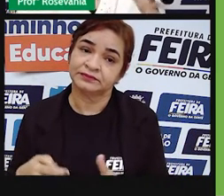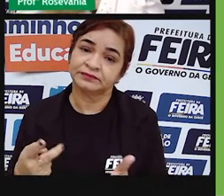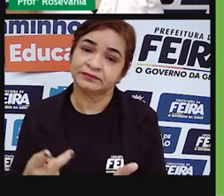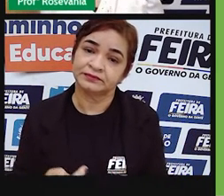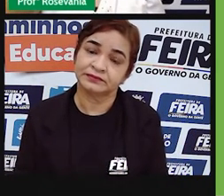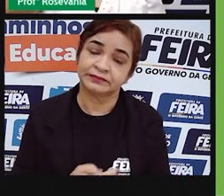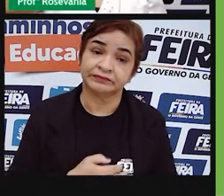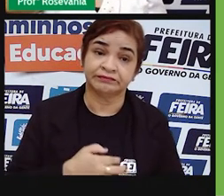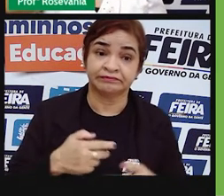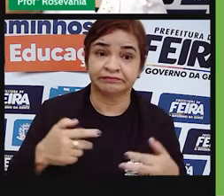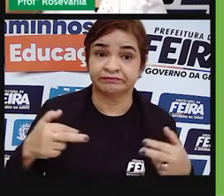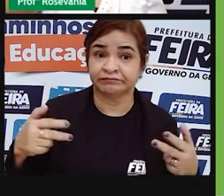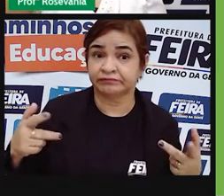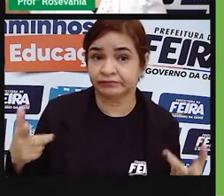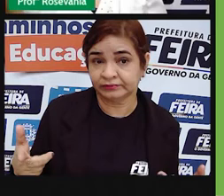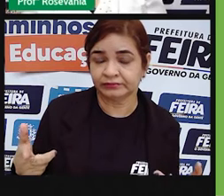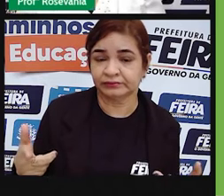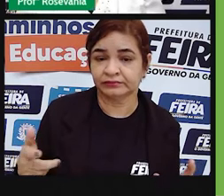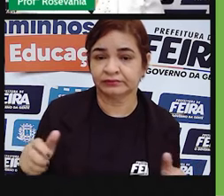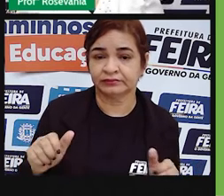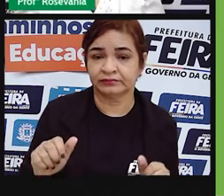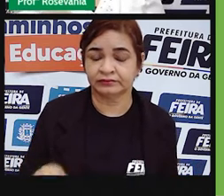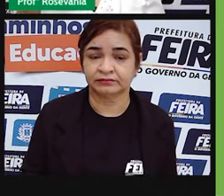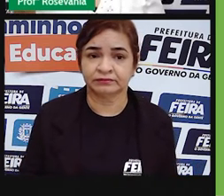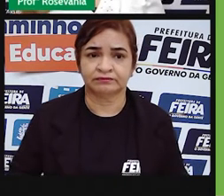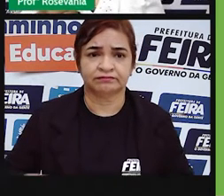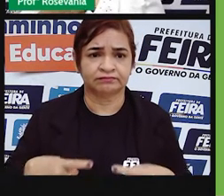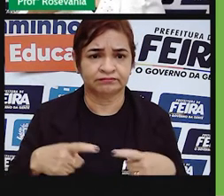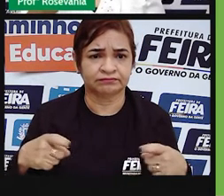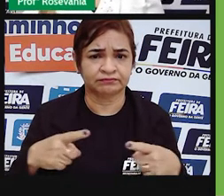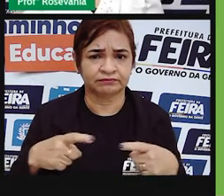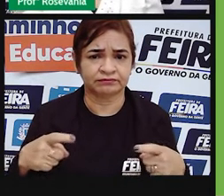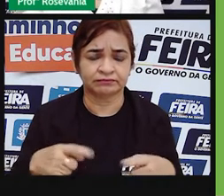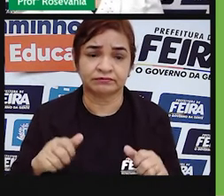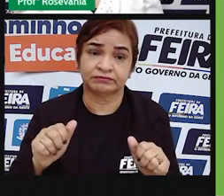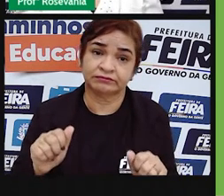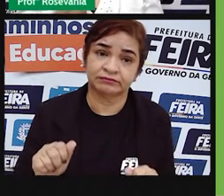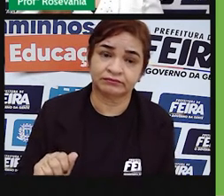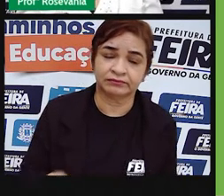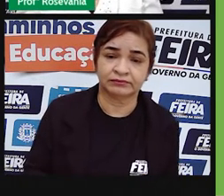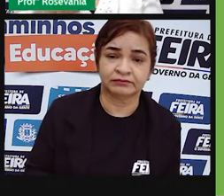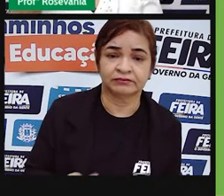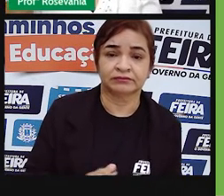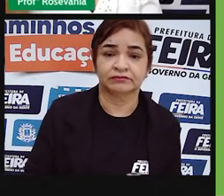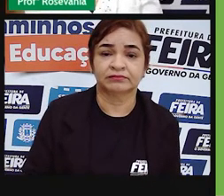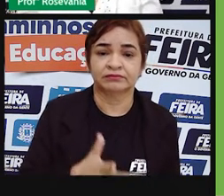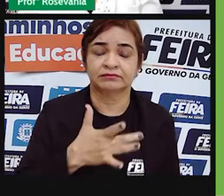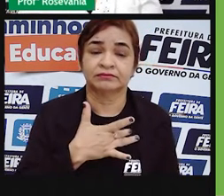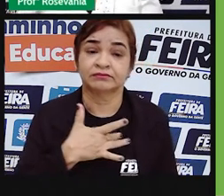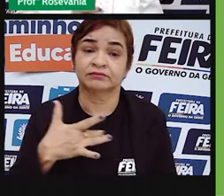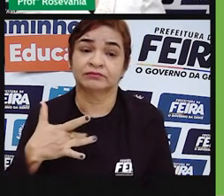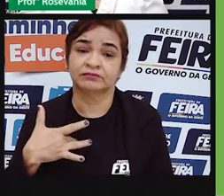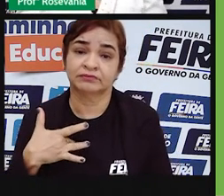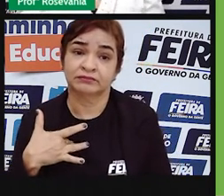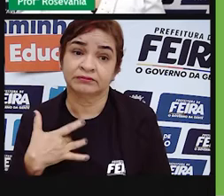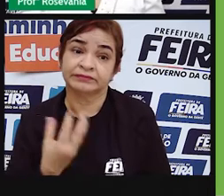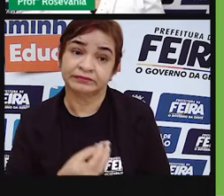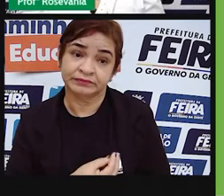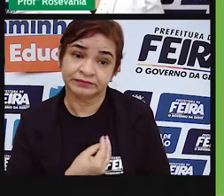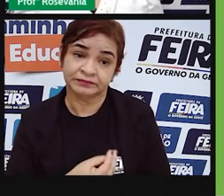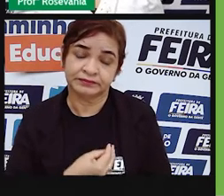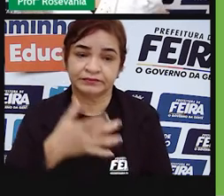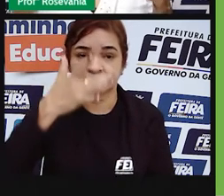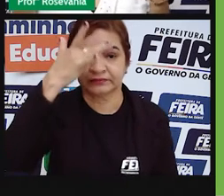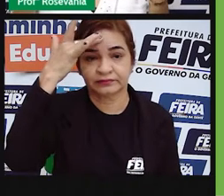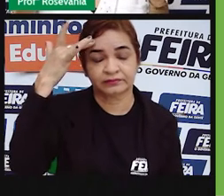vem uma série de situações que envolvem as guerras e que pode comprometer, né, a saúde ou até mesmo a vida das pessoas que estão